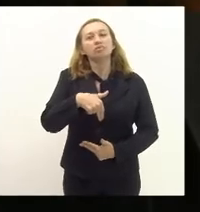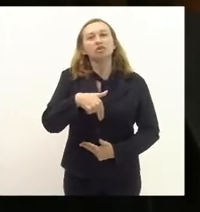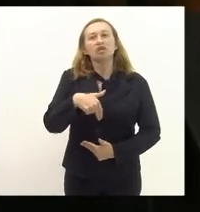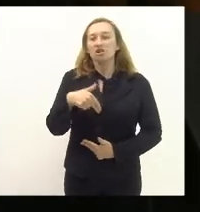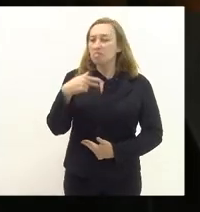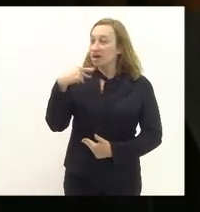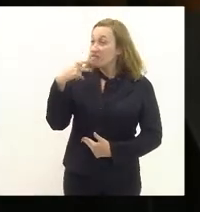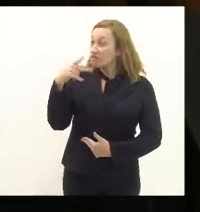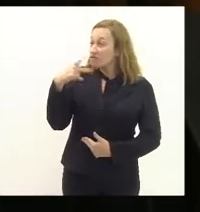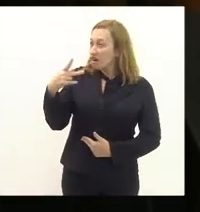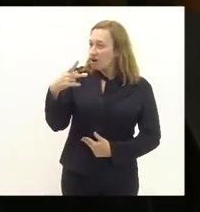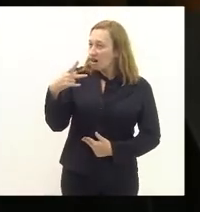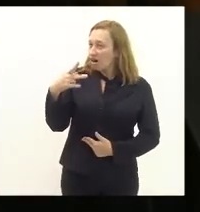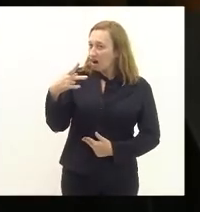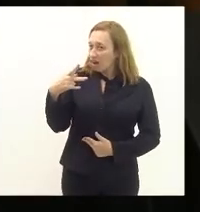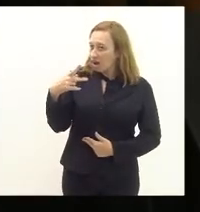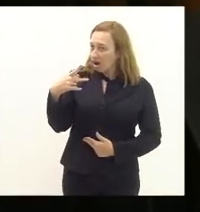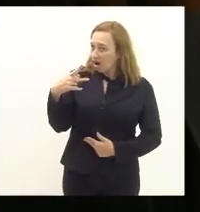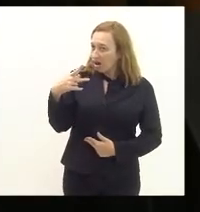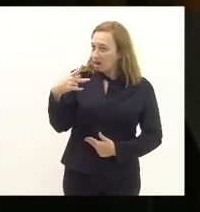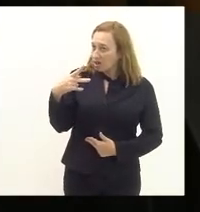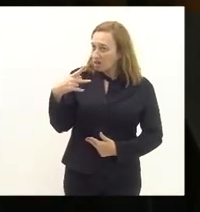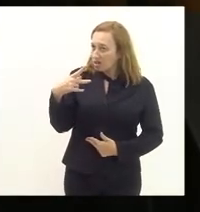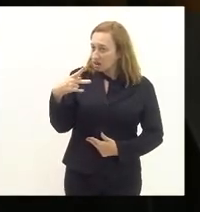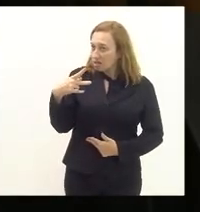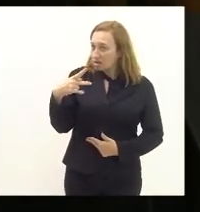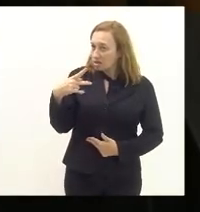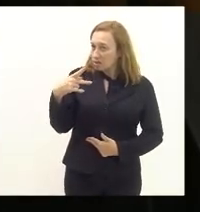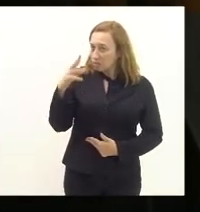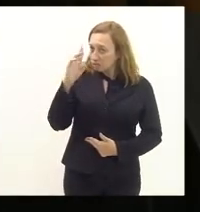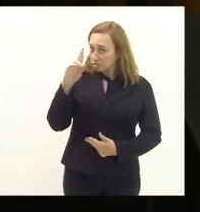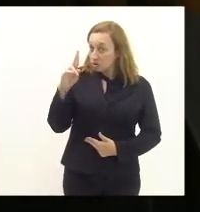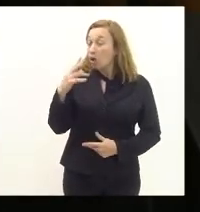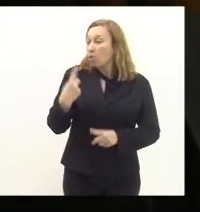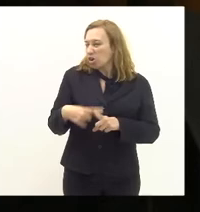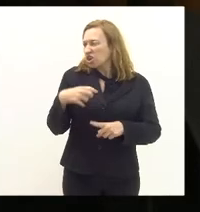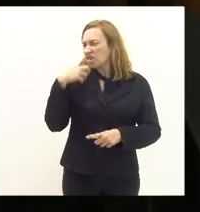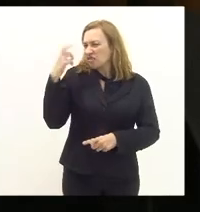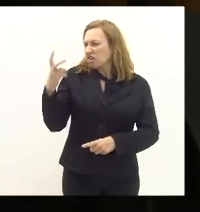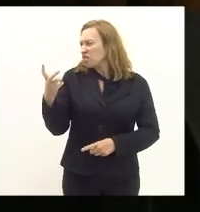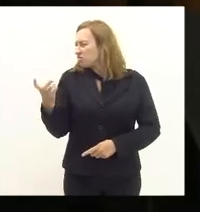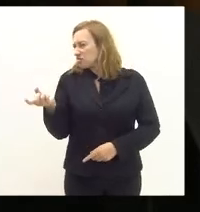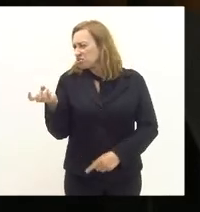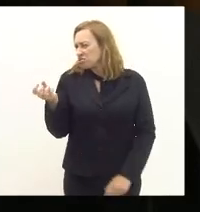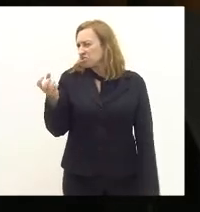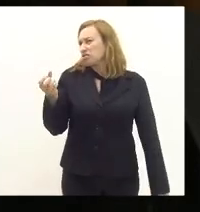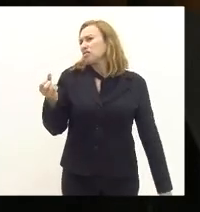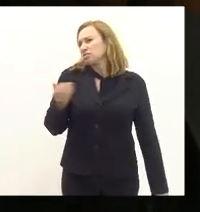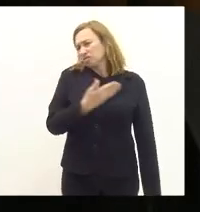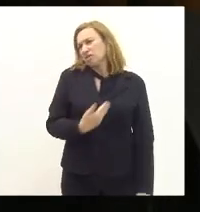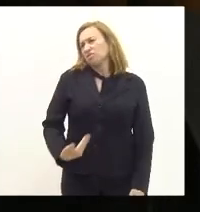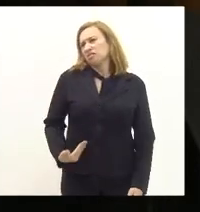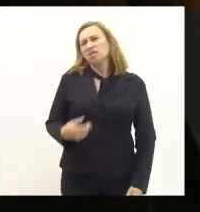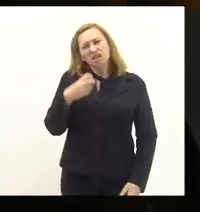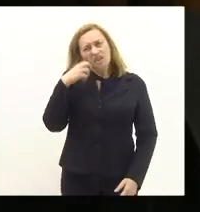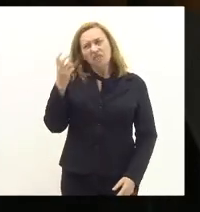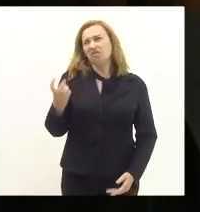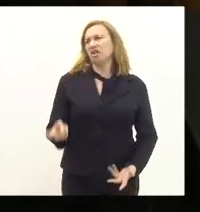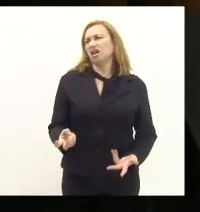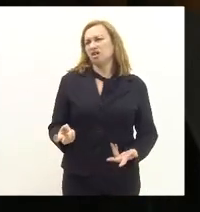tratar dessa ridicularidade, porque já está feio, governador. Está feio, já